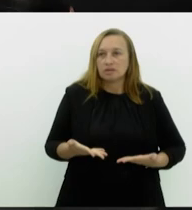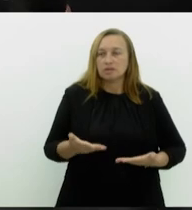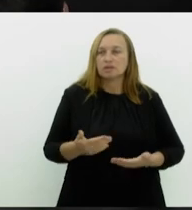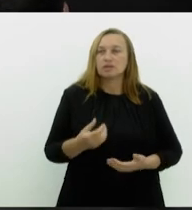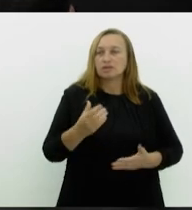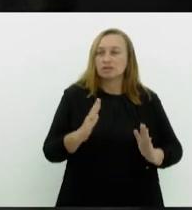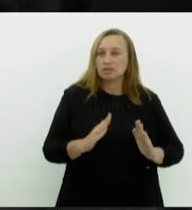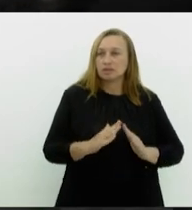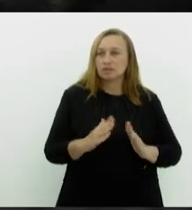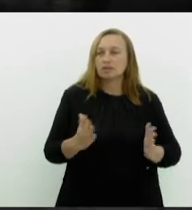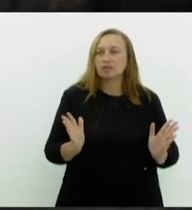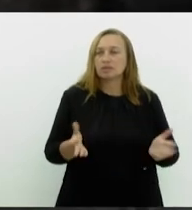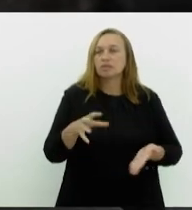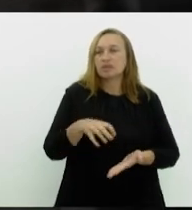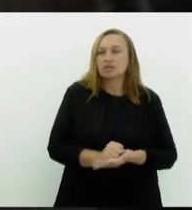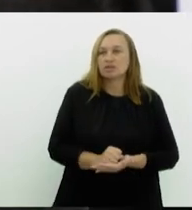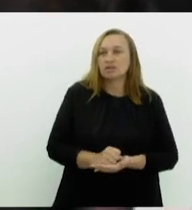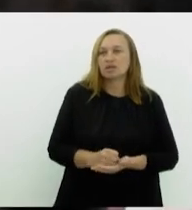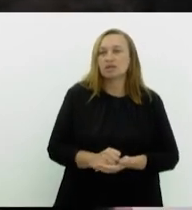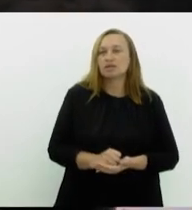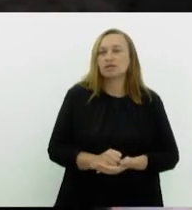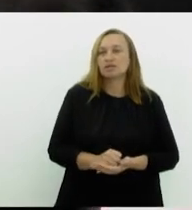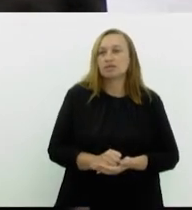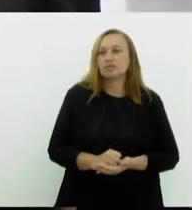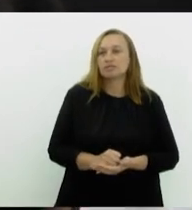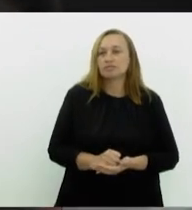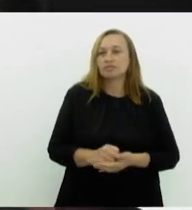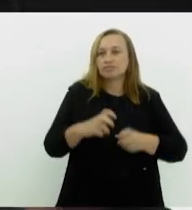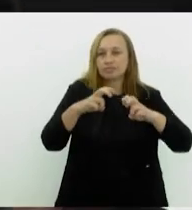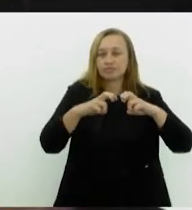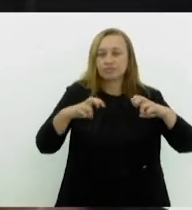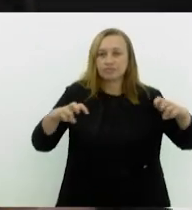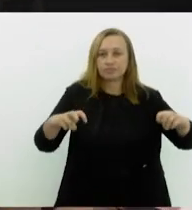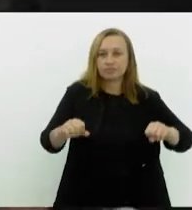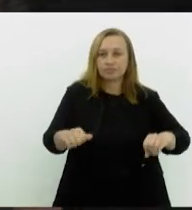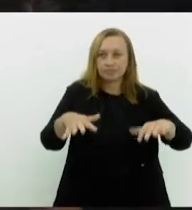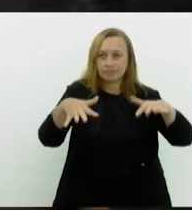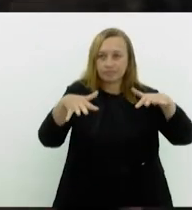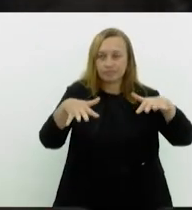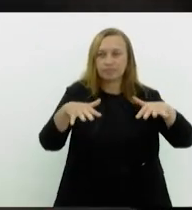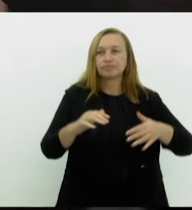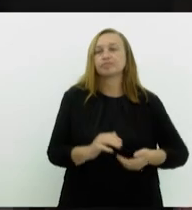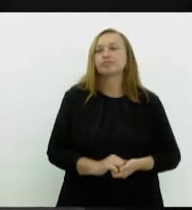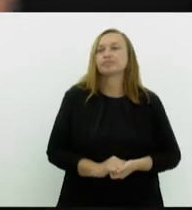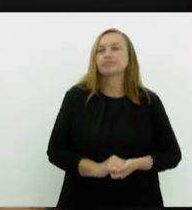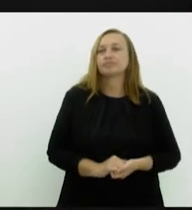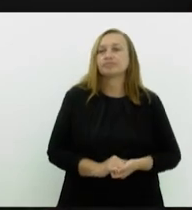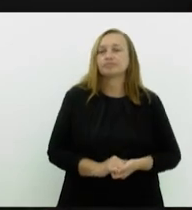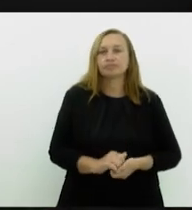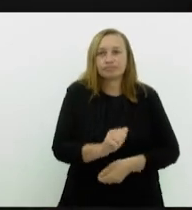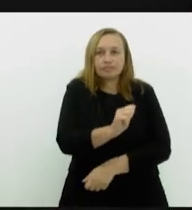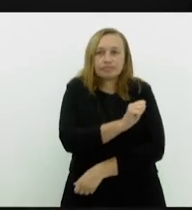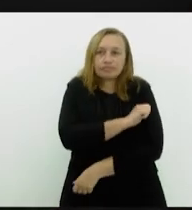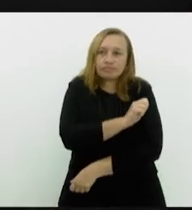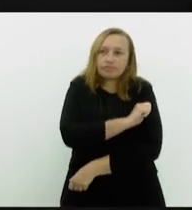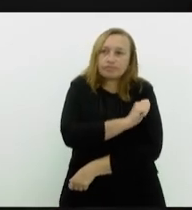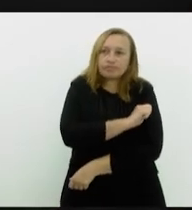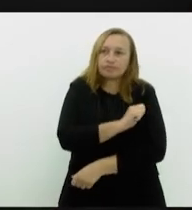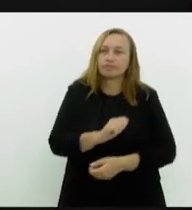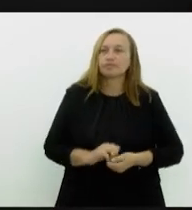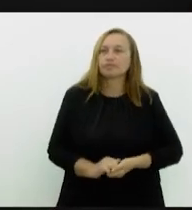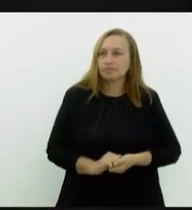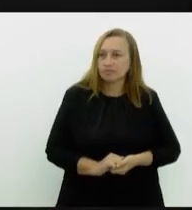ordem. Gostaria de registrar também aqui no nosso espaço, a presença dos alunos, pelo que me foi